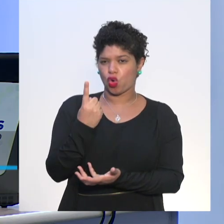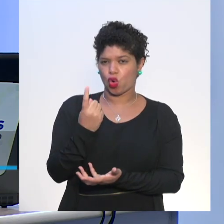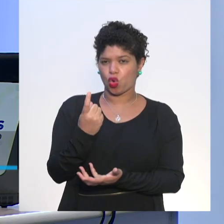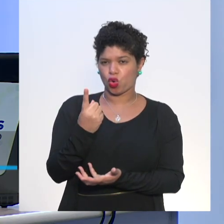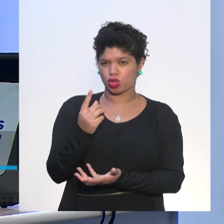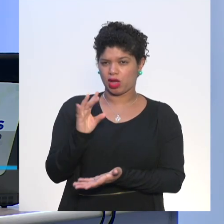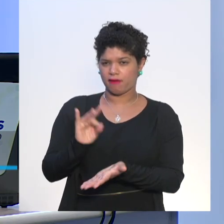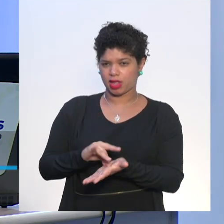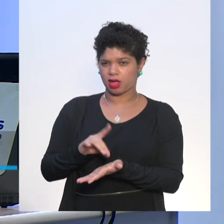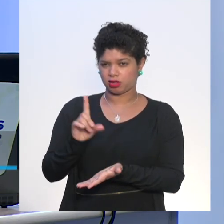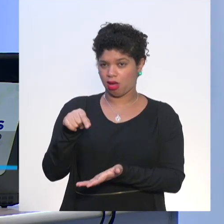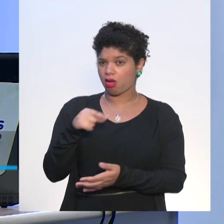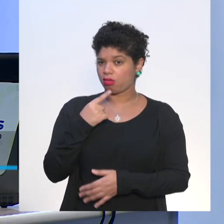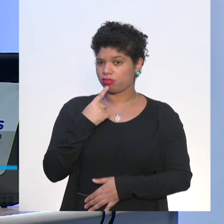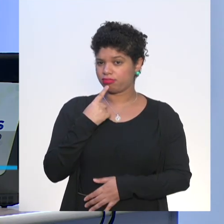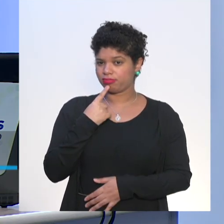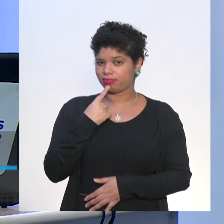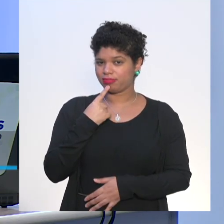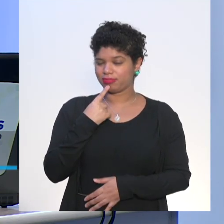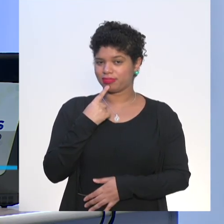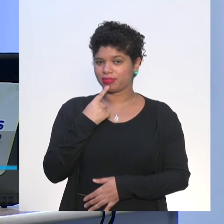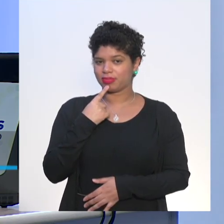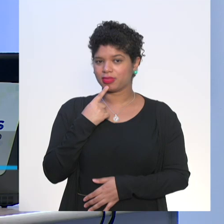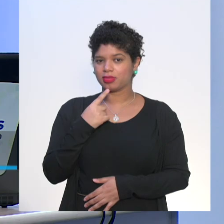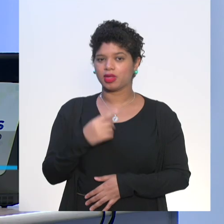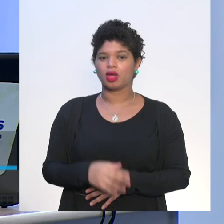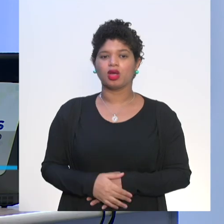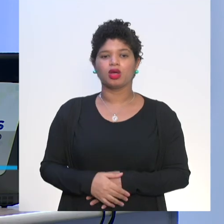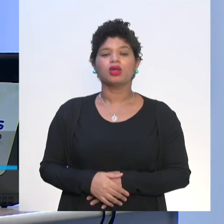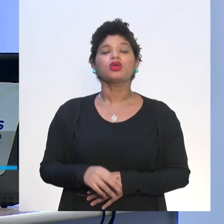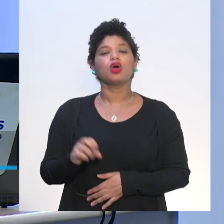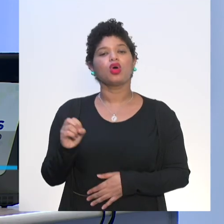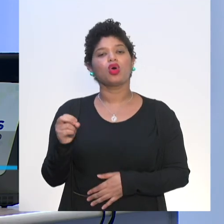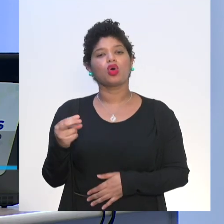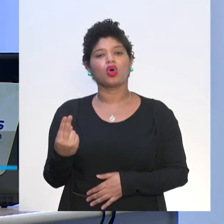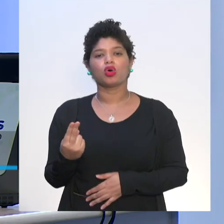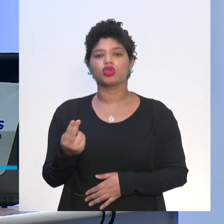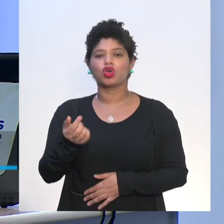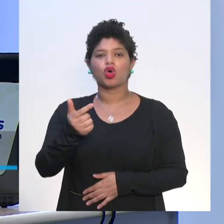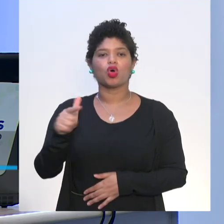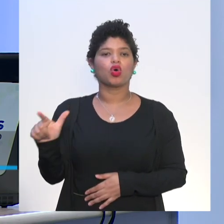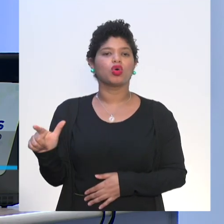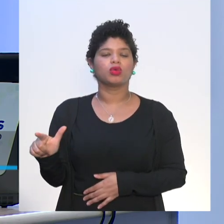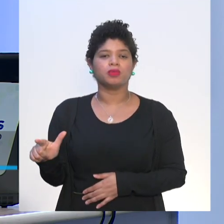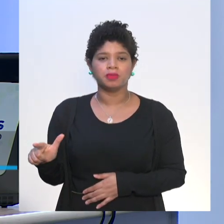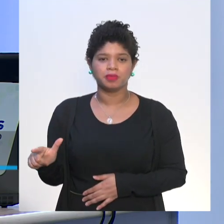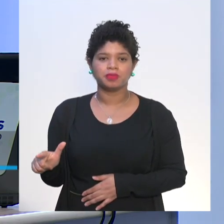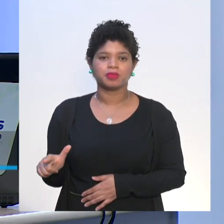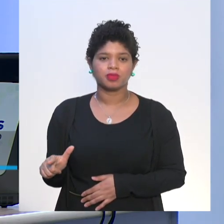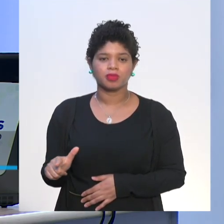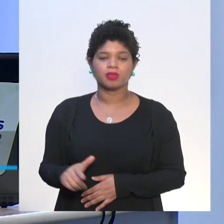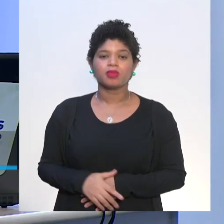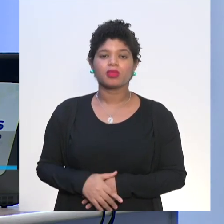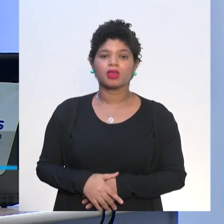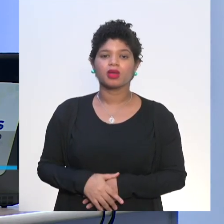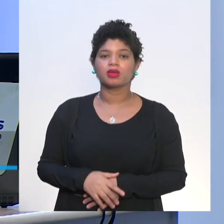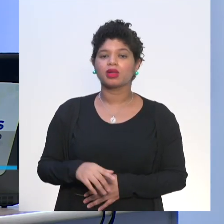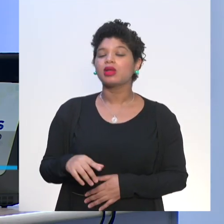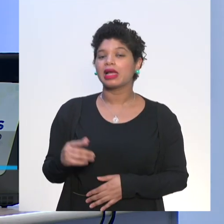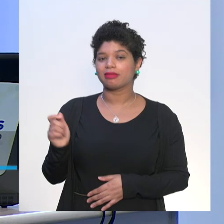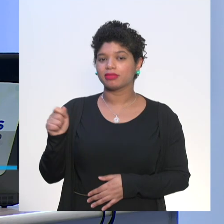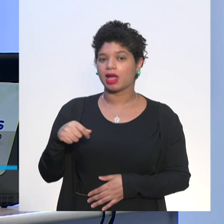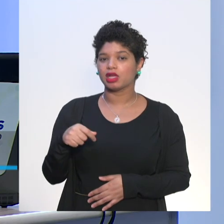única verdade? Ou talvez a gente possa colocar essa ideia em outros termos e perguntar assim: será